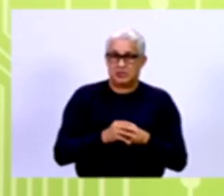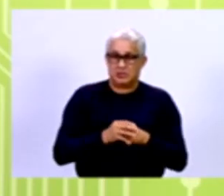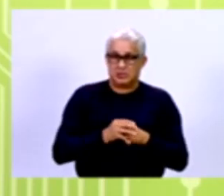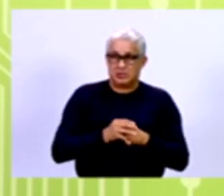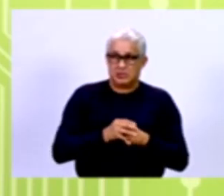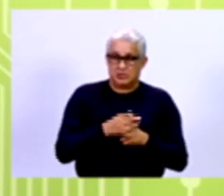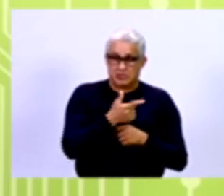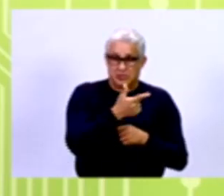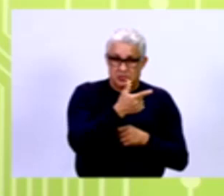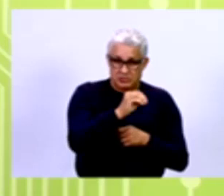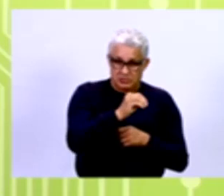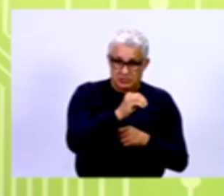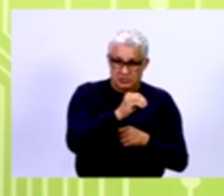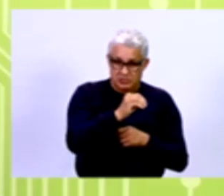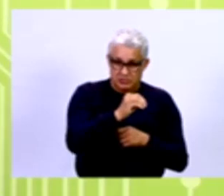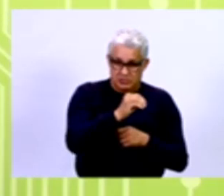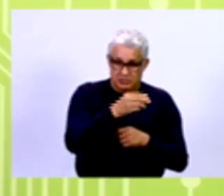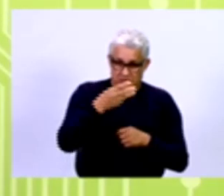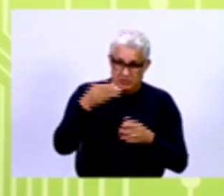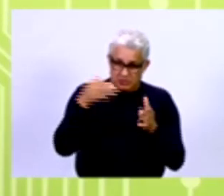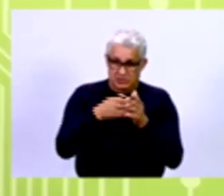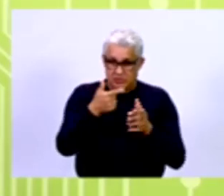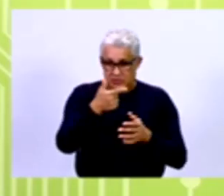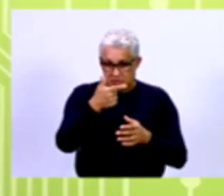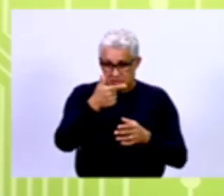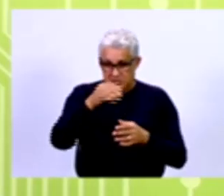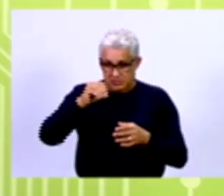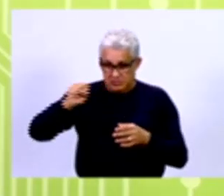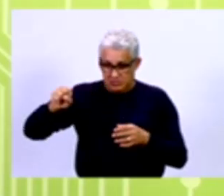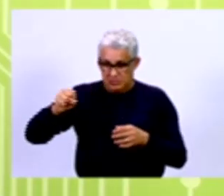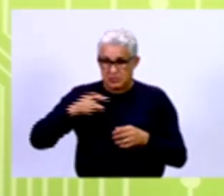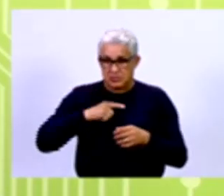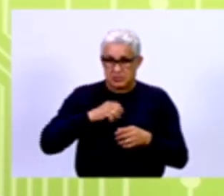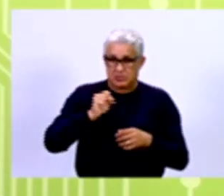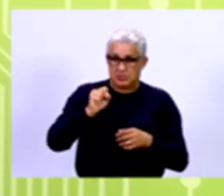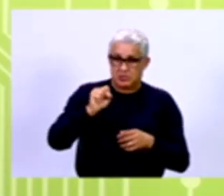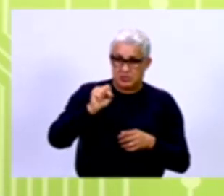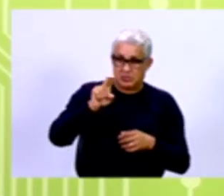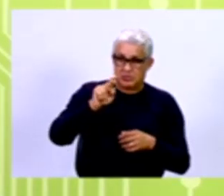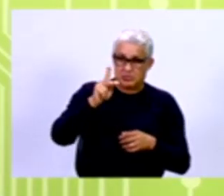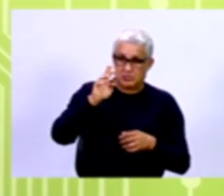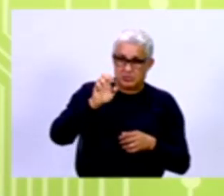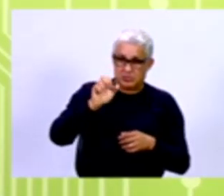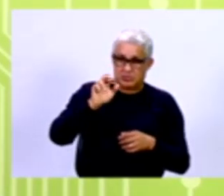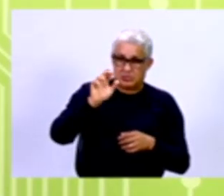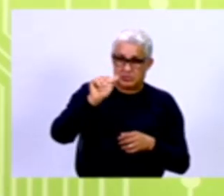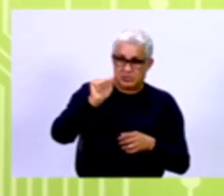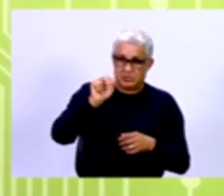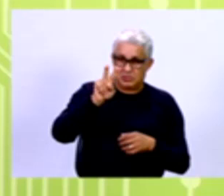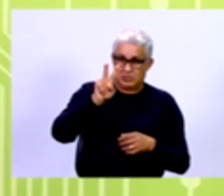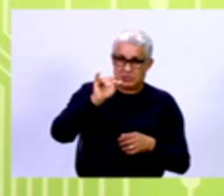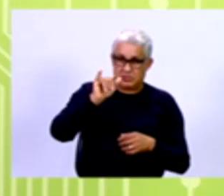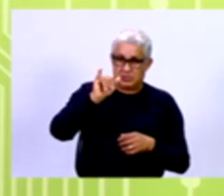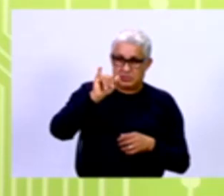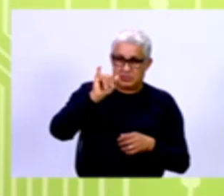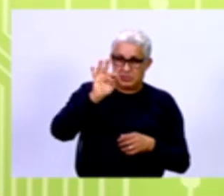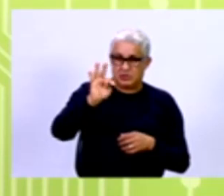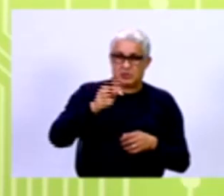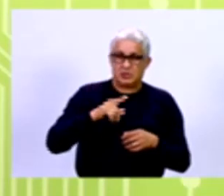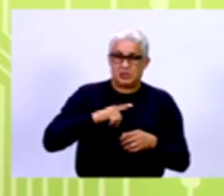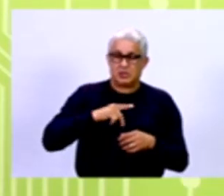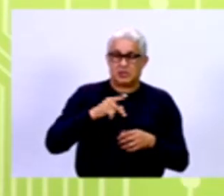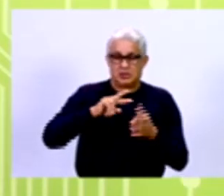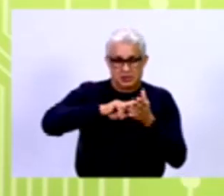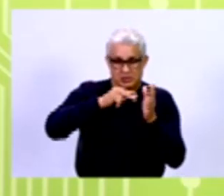período de 2003 a 2008, nós tivemos superávit, e superávit do governo significa poupança, significa capacidade